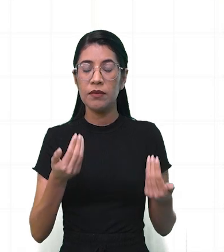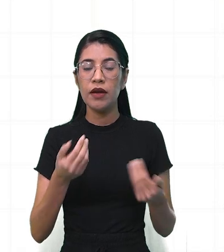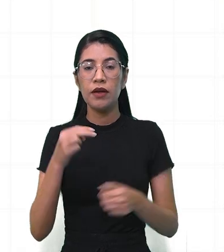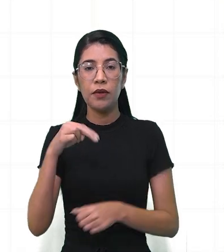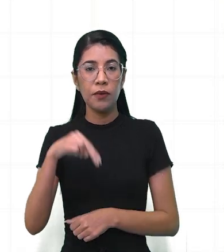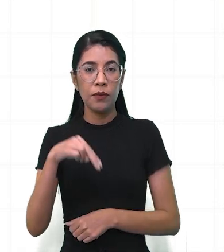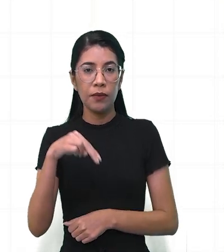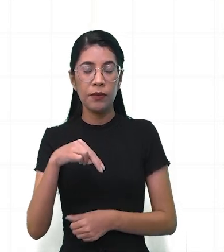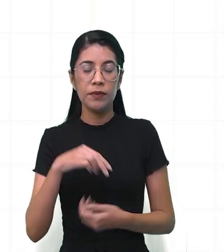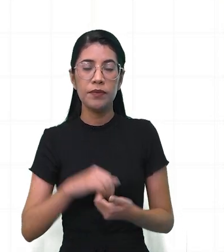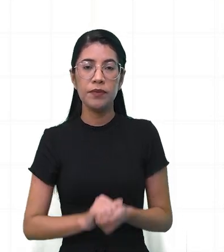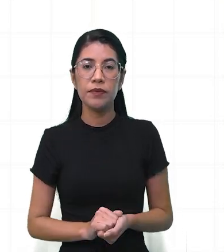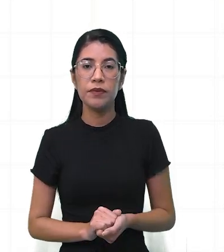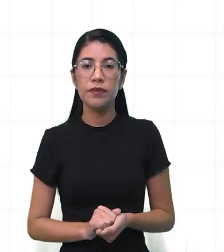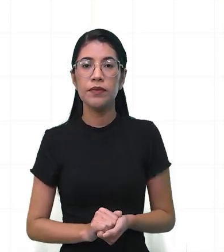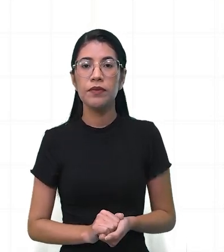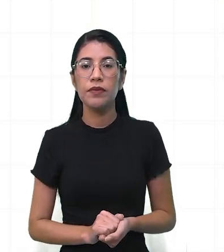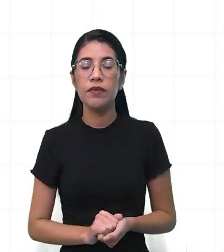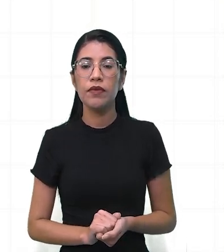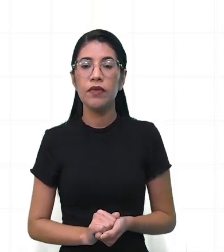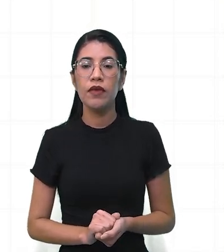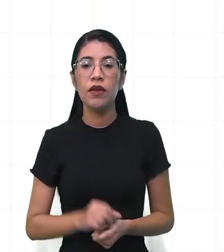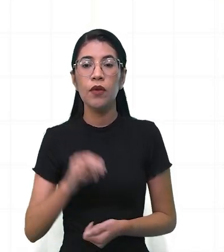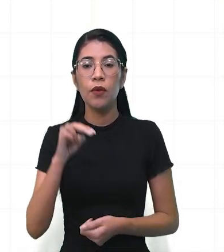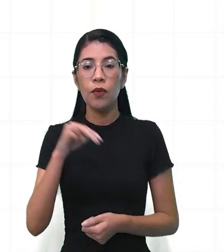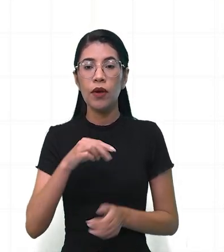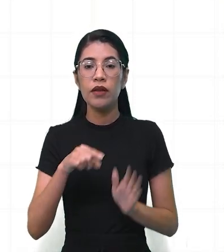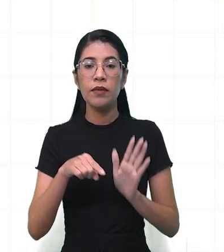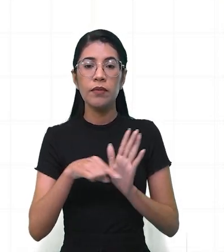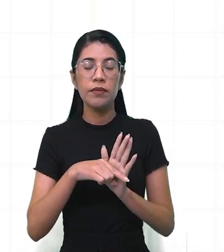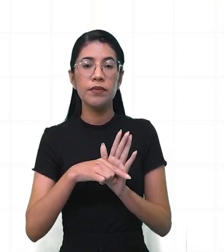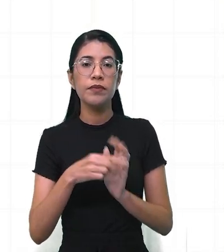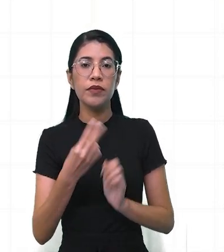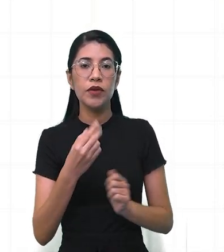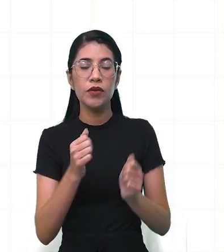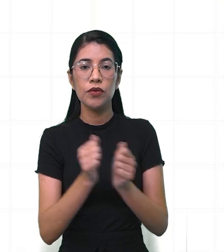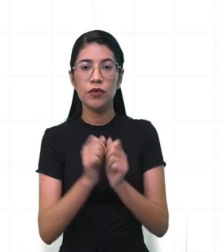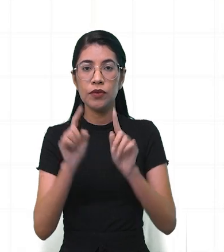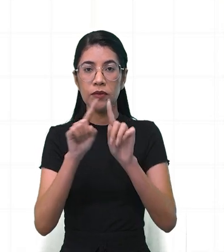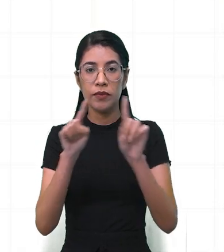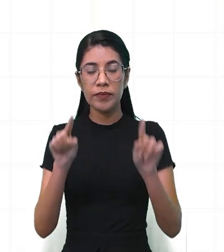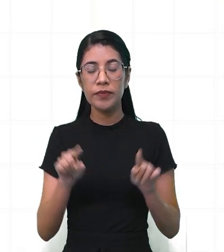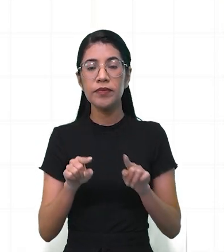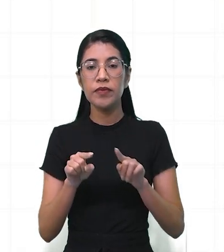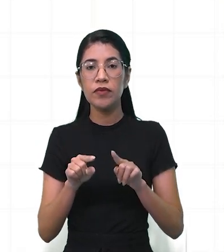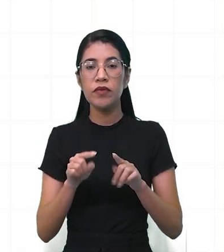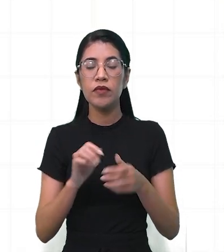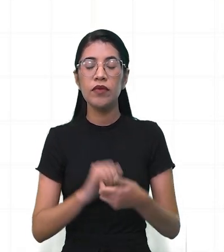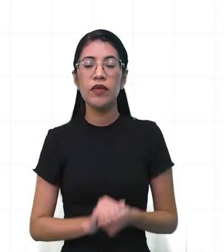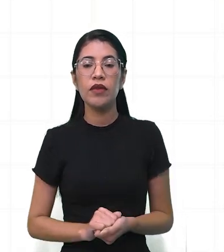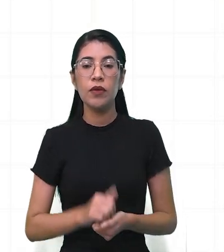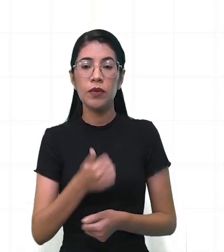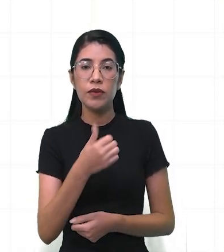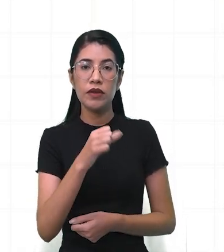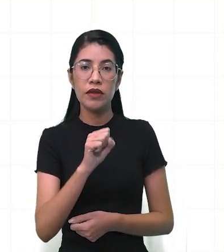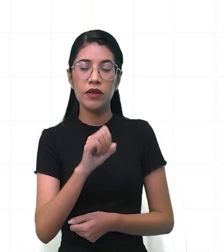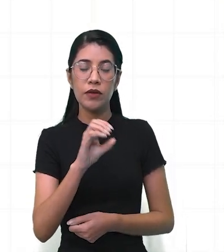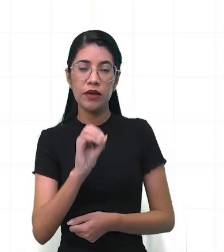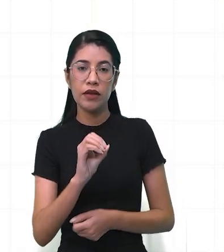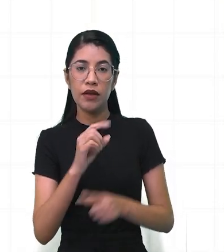Isolando, então, o N, o que eu faço? O N está junto com menos 2 dentro do parênteses. Então, ó, eu tiro 180, que